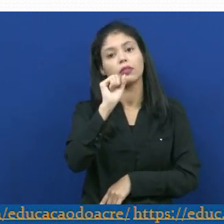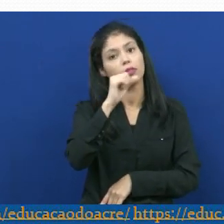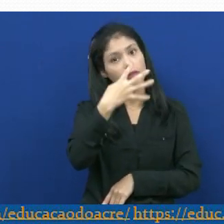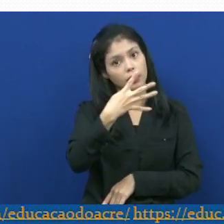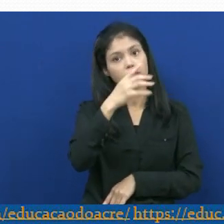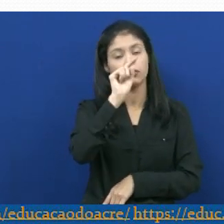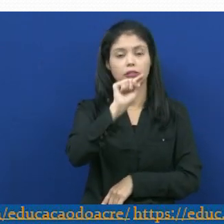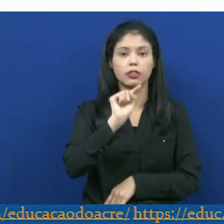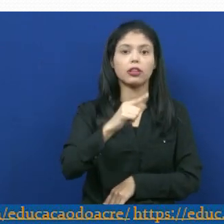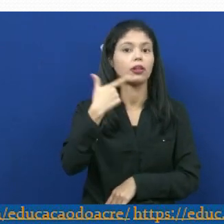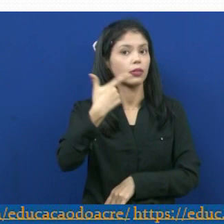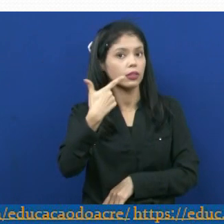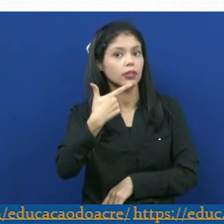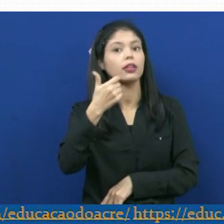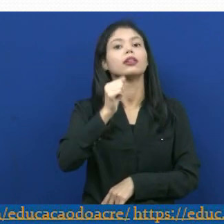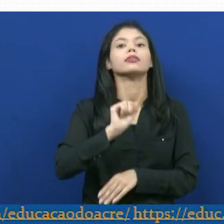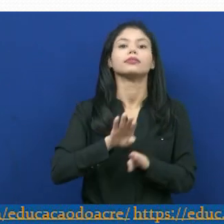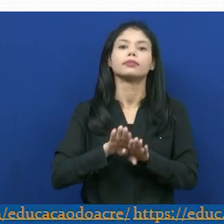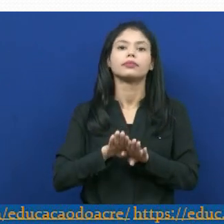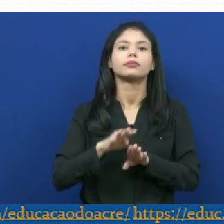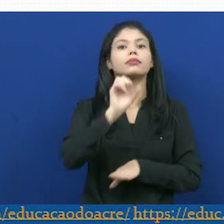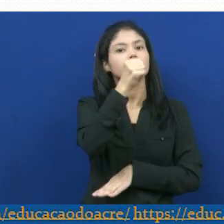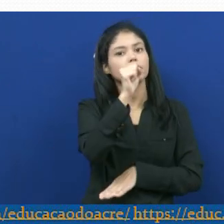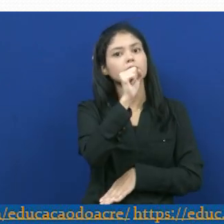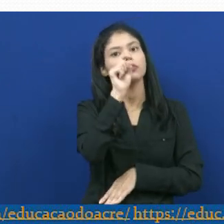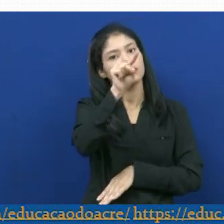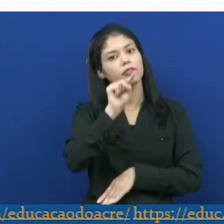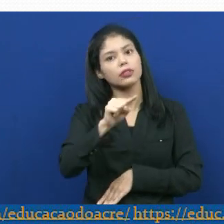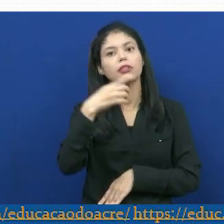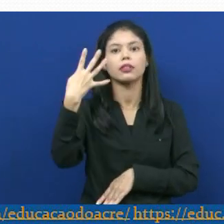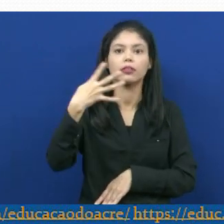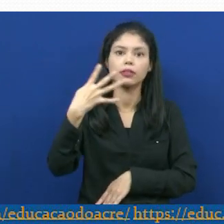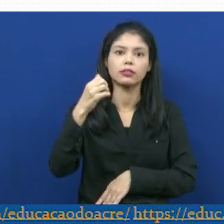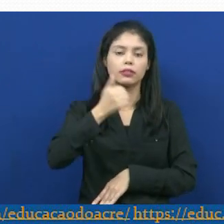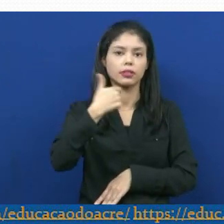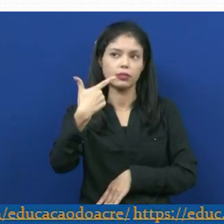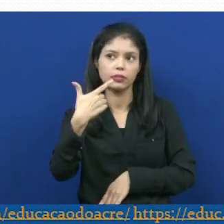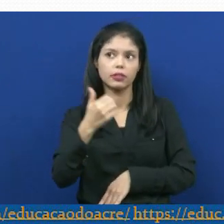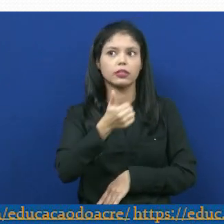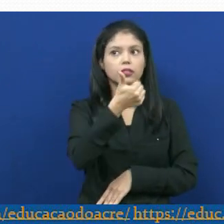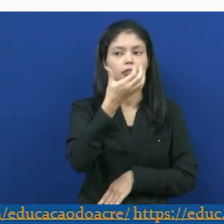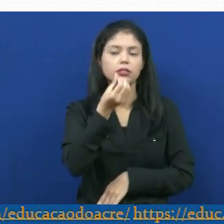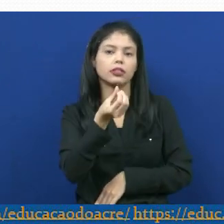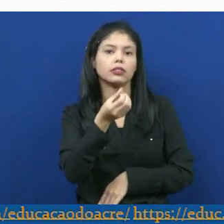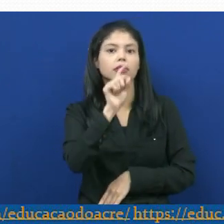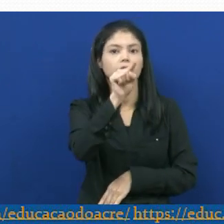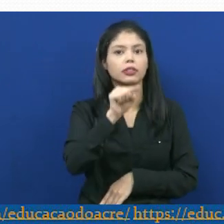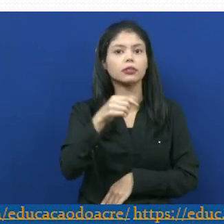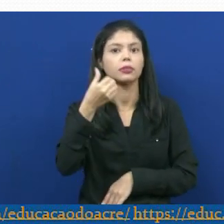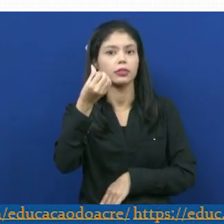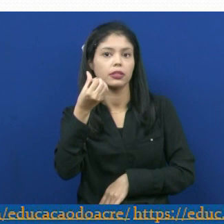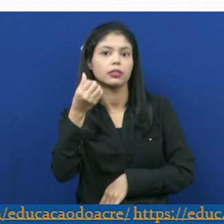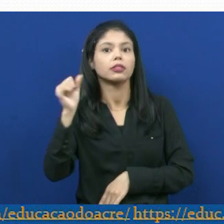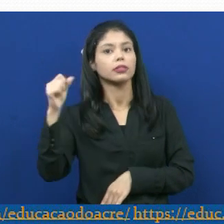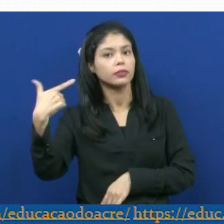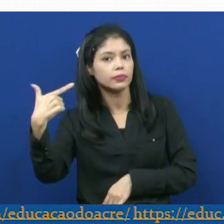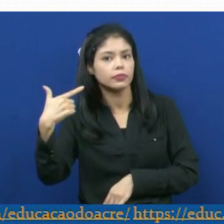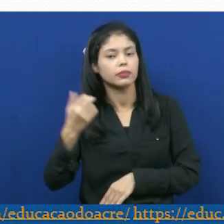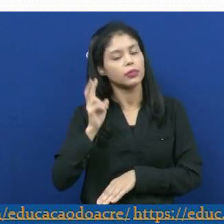4 dividido para 2 é 2, 8 dividido para 4 é 2, 16 dividido para 8 é 2 e